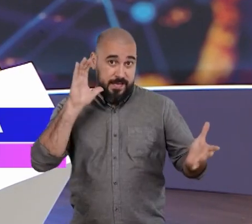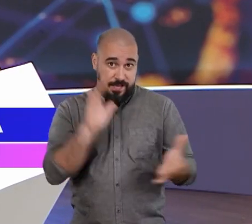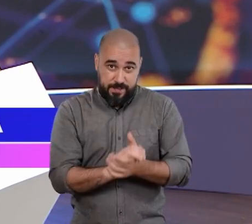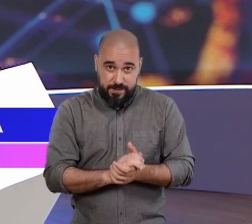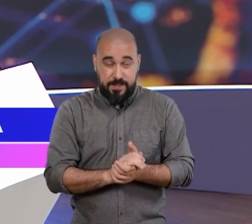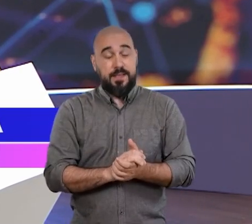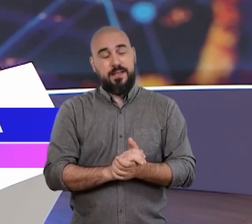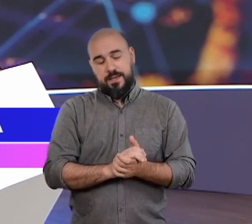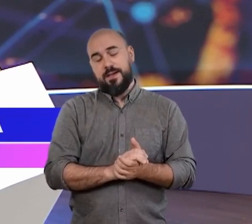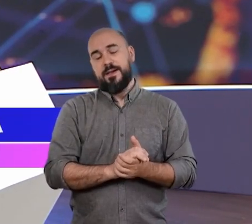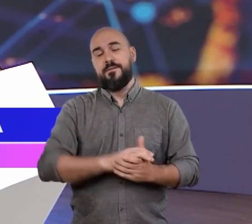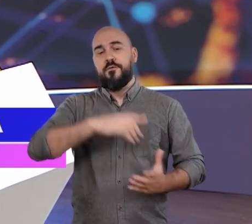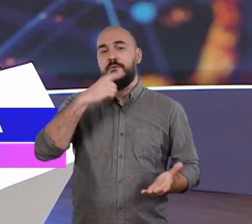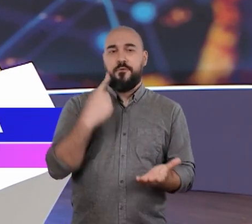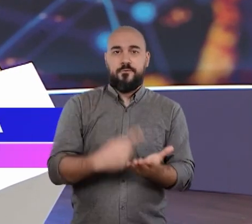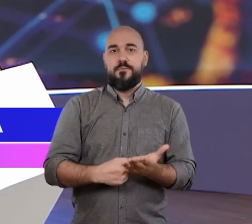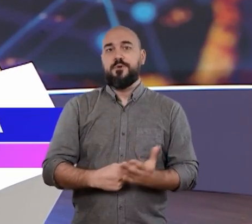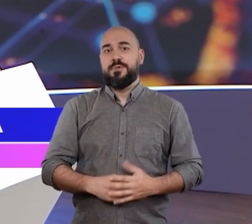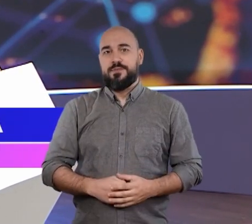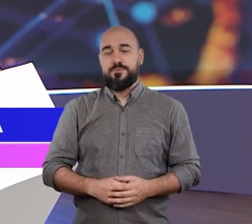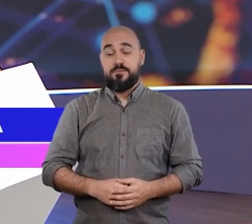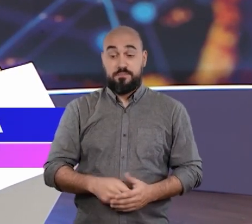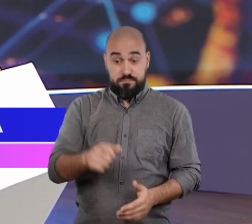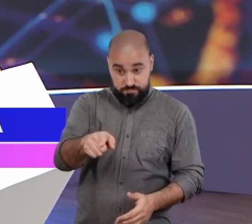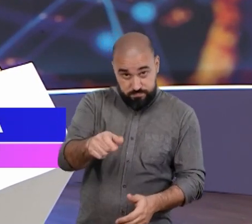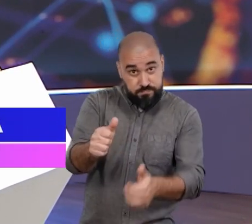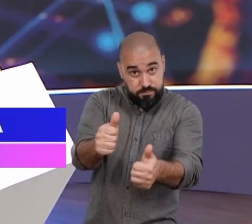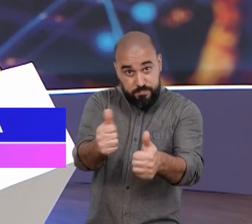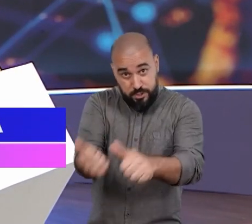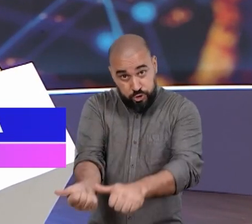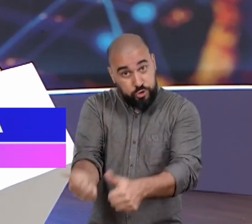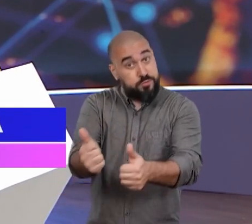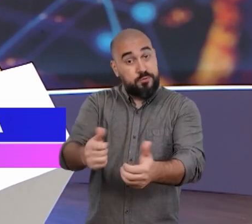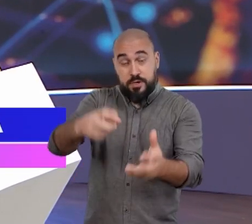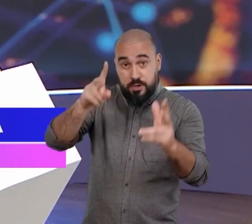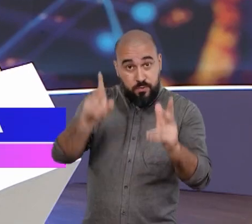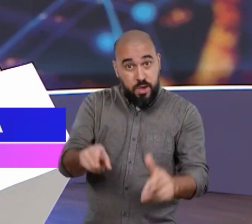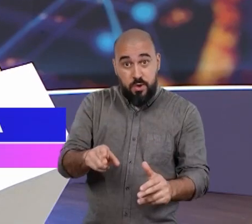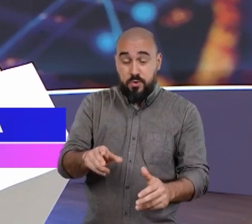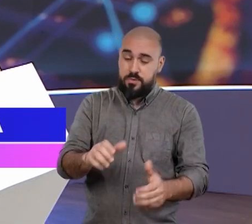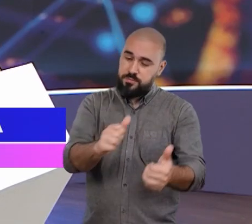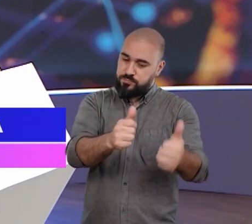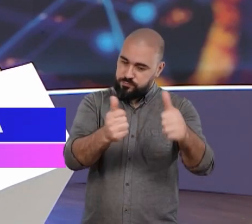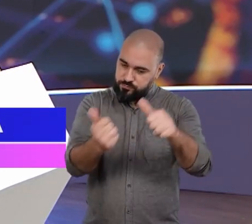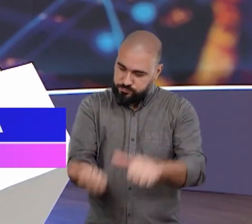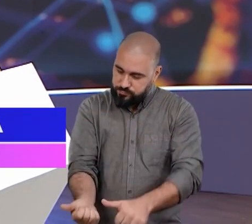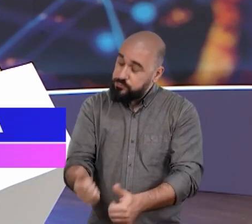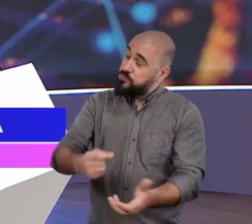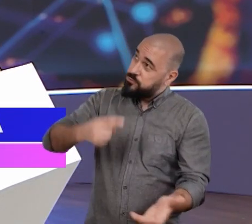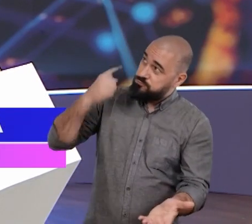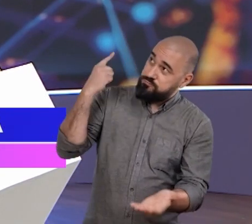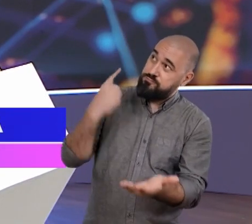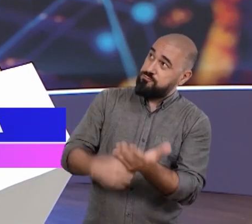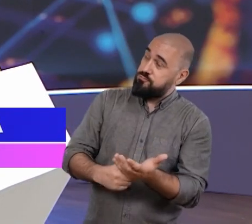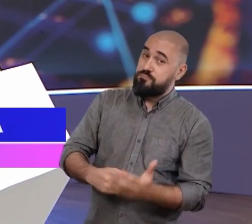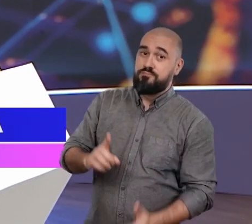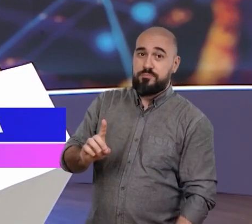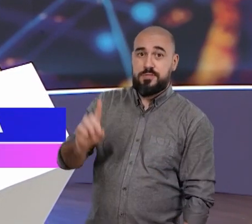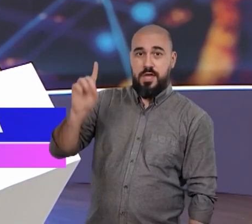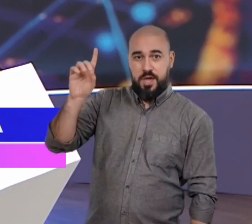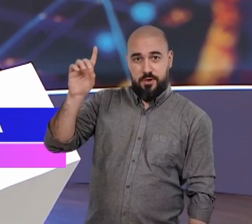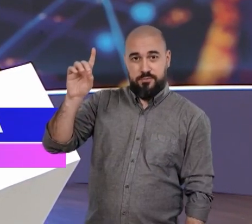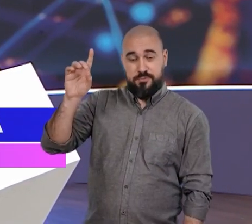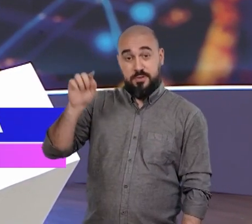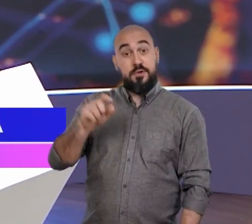e está entregando-se para este relacionamento sem reservas. Por isso que o batismo é tão importante, porque